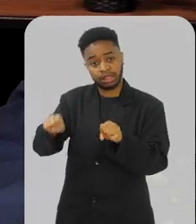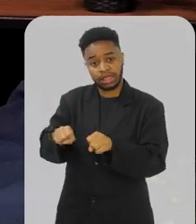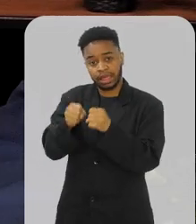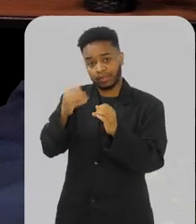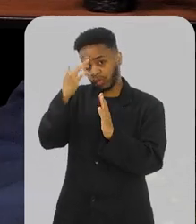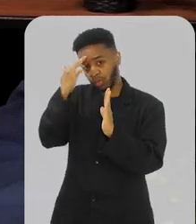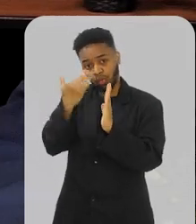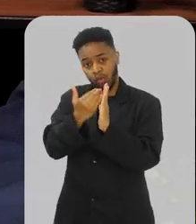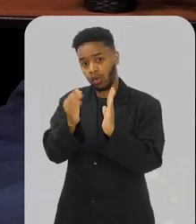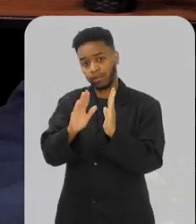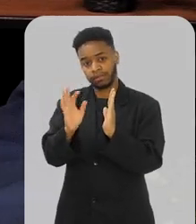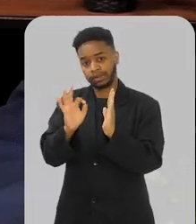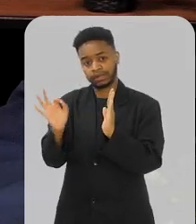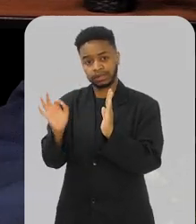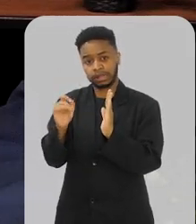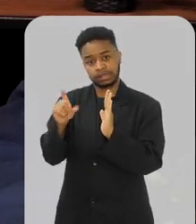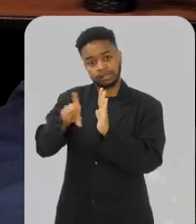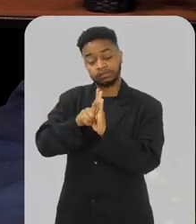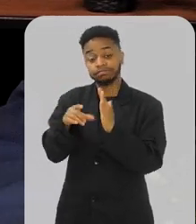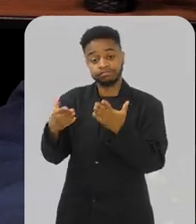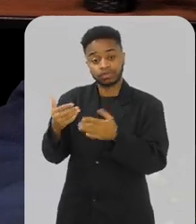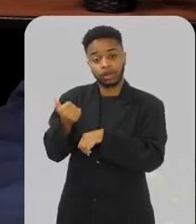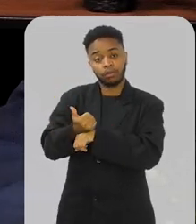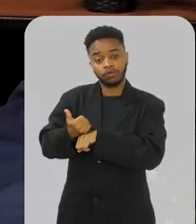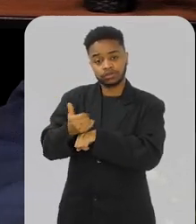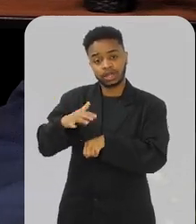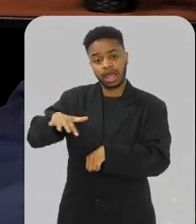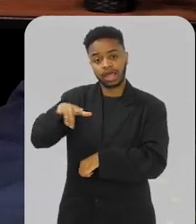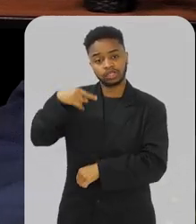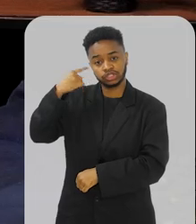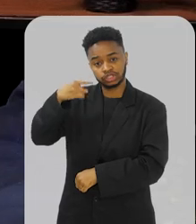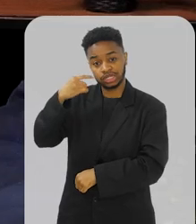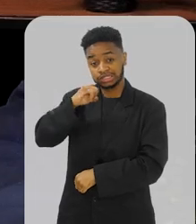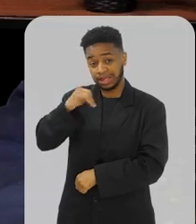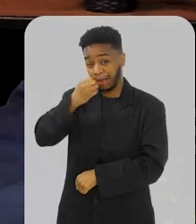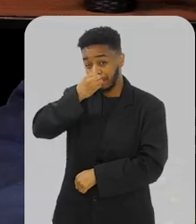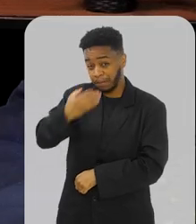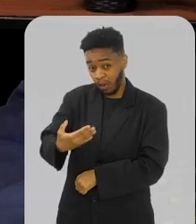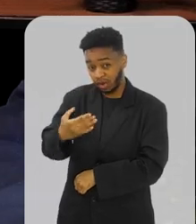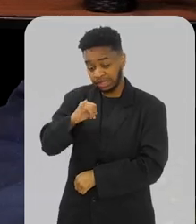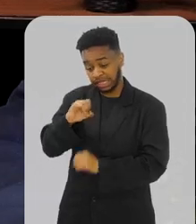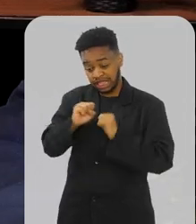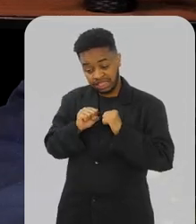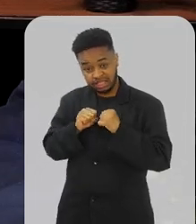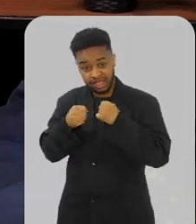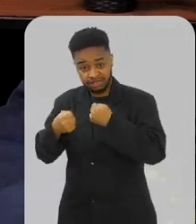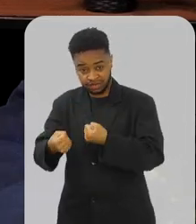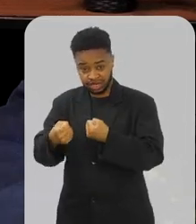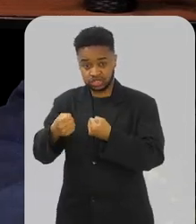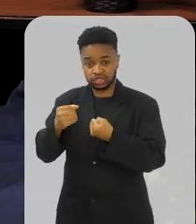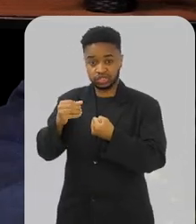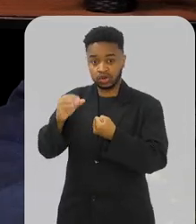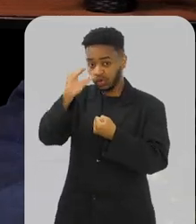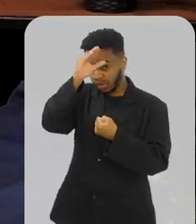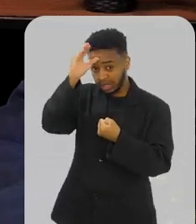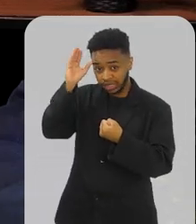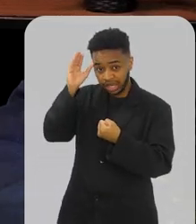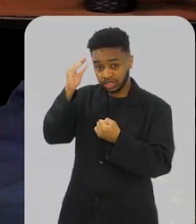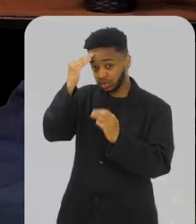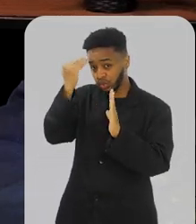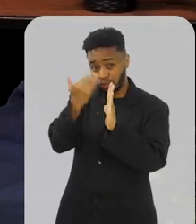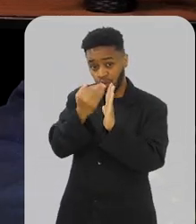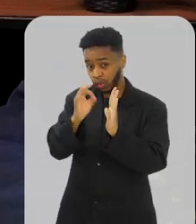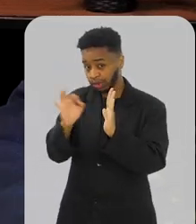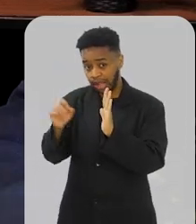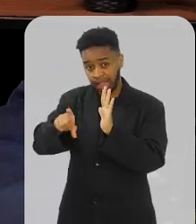lei. E o profissional do direito, quando ele é bom, se ele está defendendo o seu cliente que quebrou a lei, ele tem que